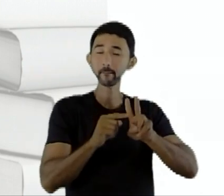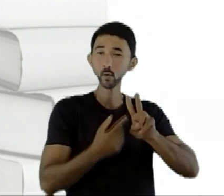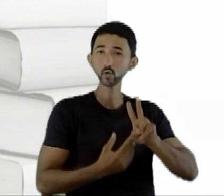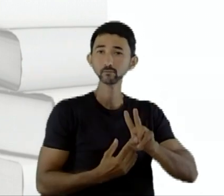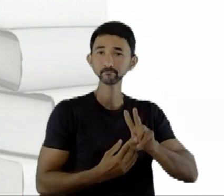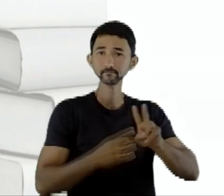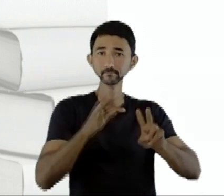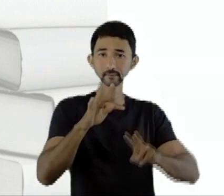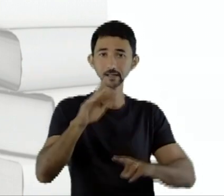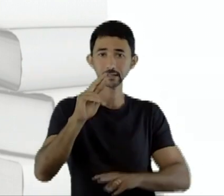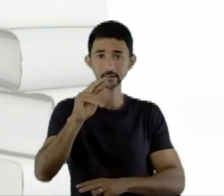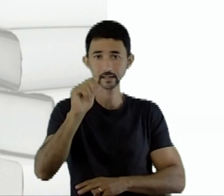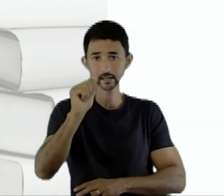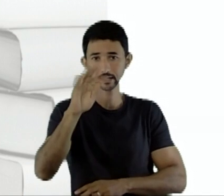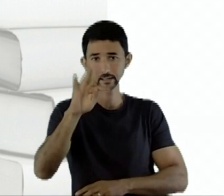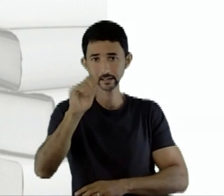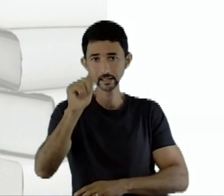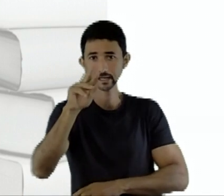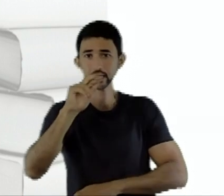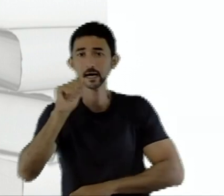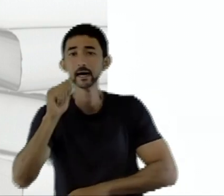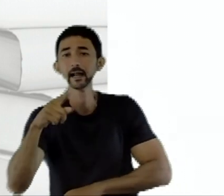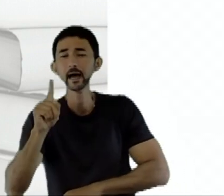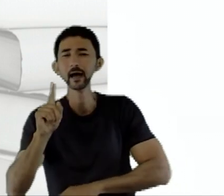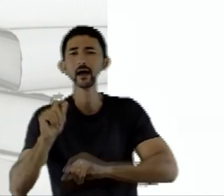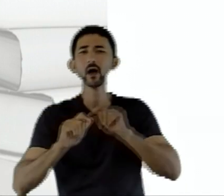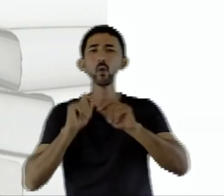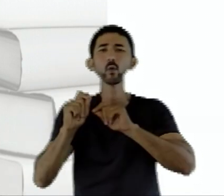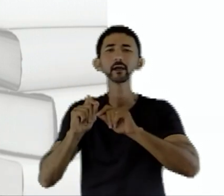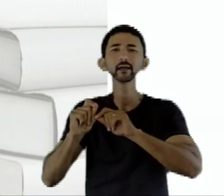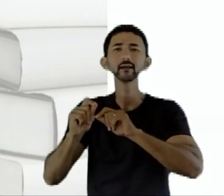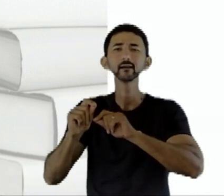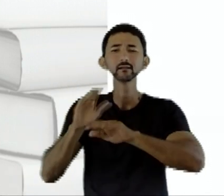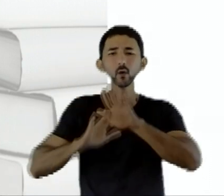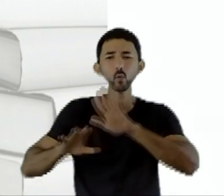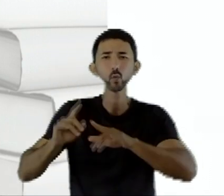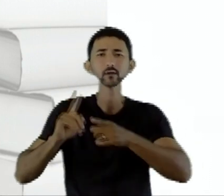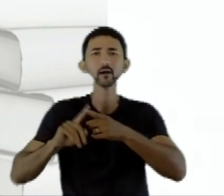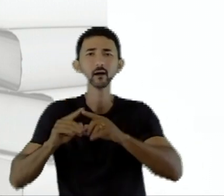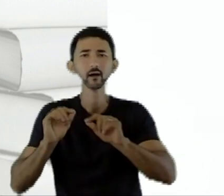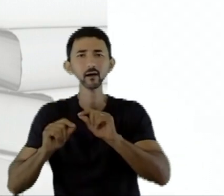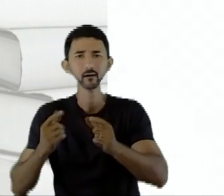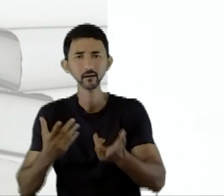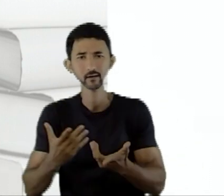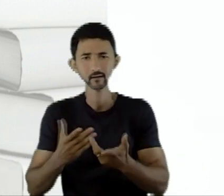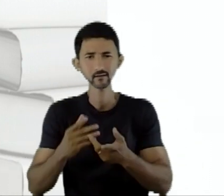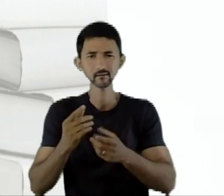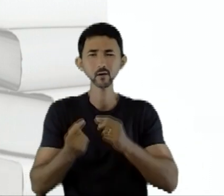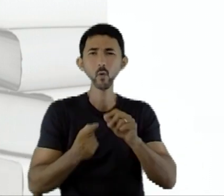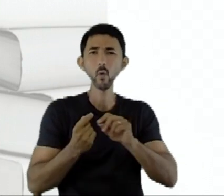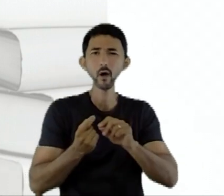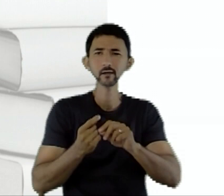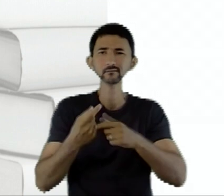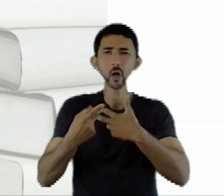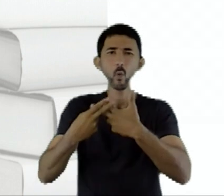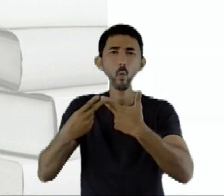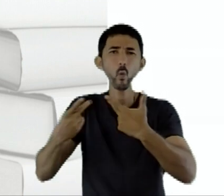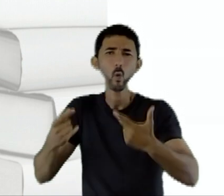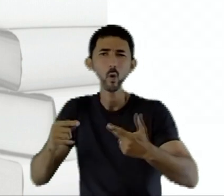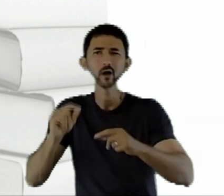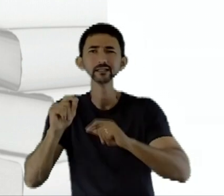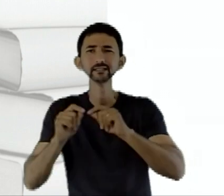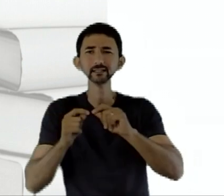o tratará. Quem trata, trata de alguma coisa. E essa alguma coisa,